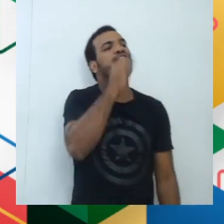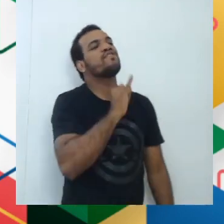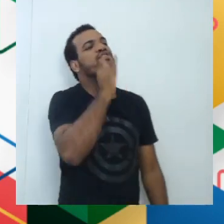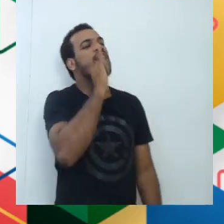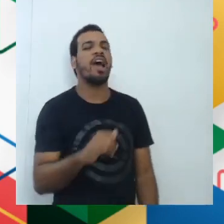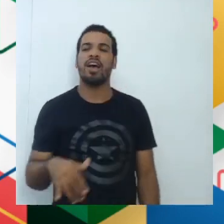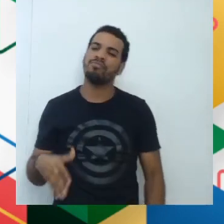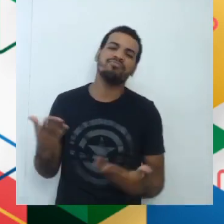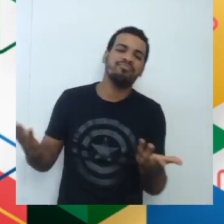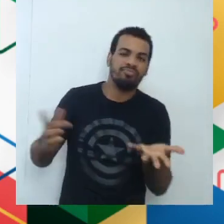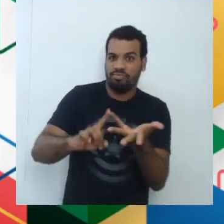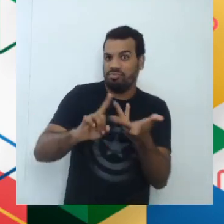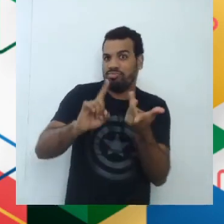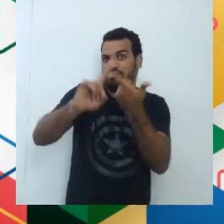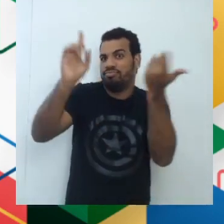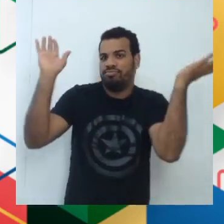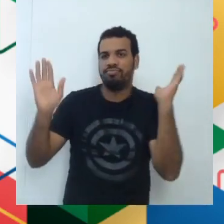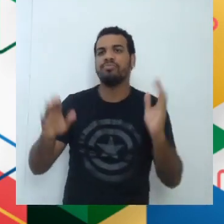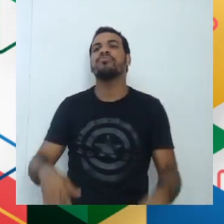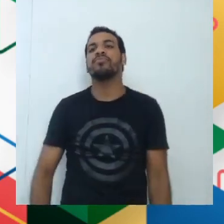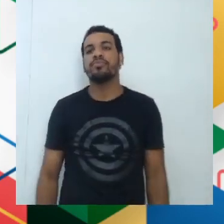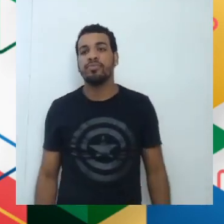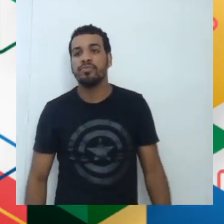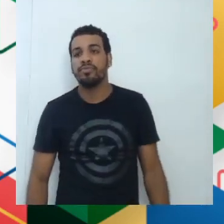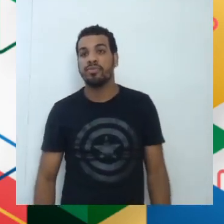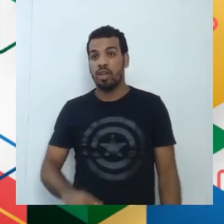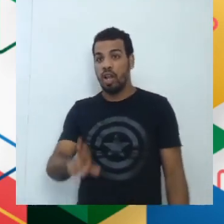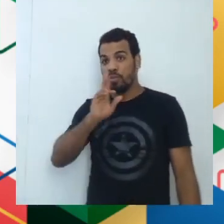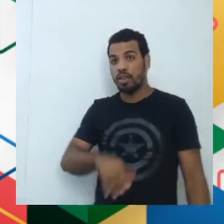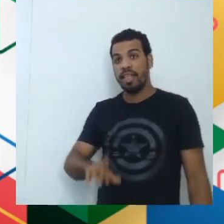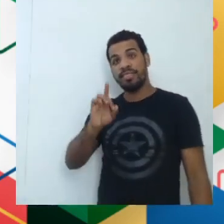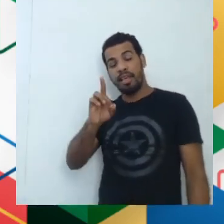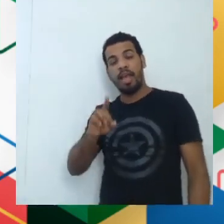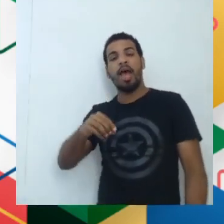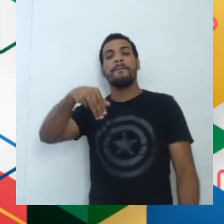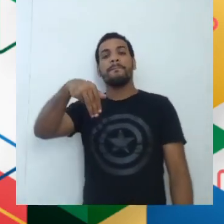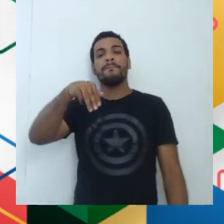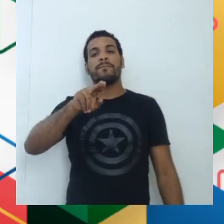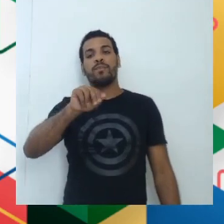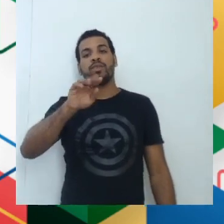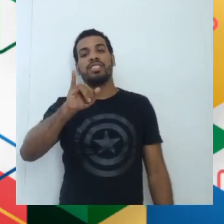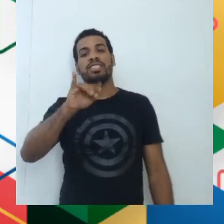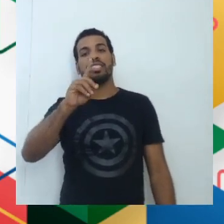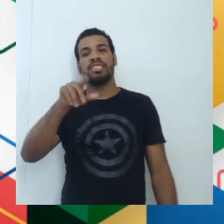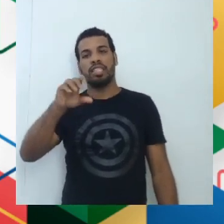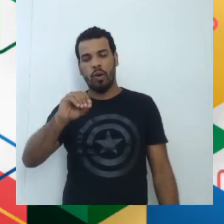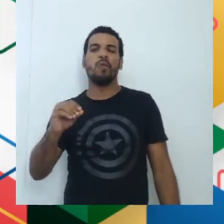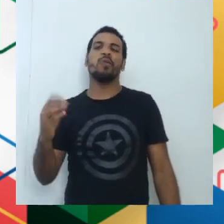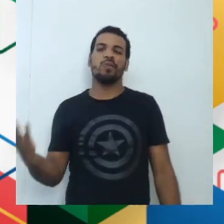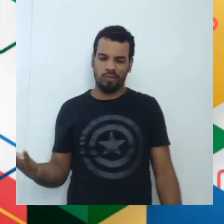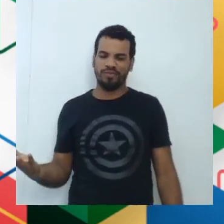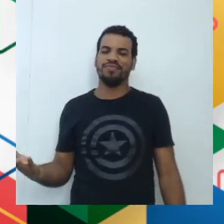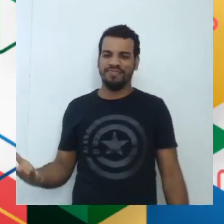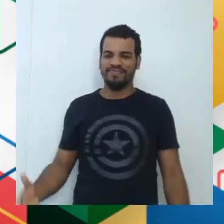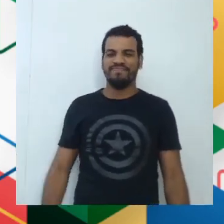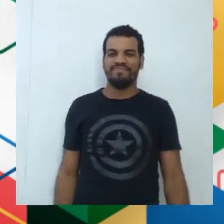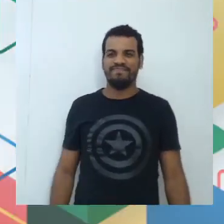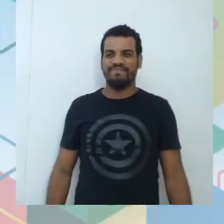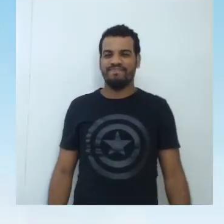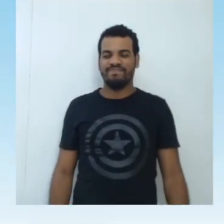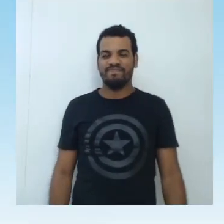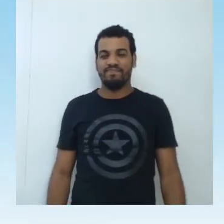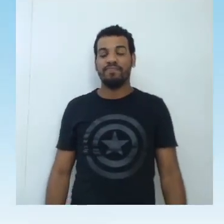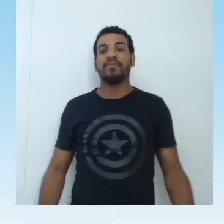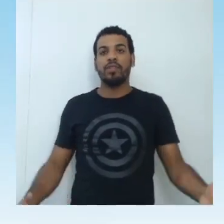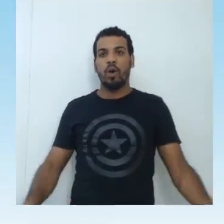pensando no galo da madrugada, é a letra D, multidão, certo? Então, vejam que as questões aí